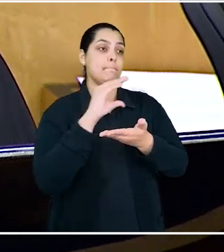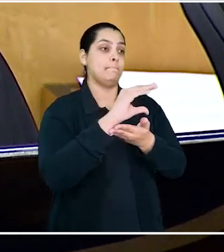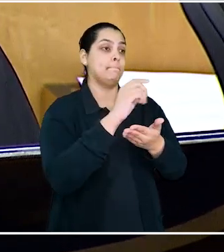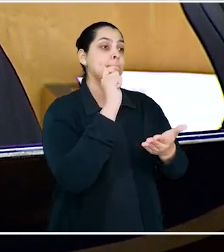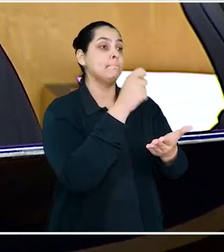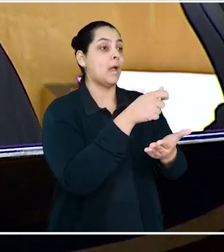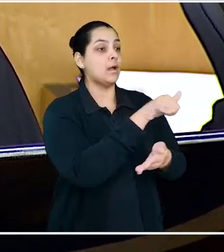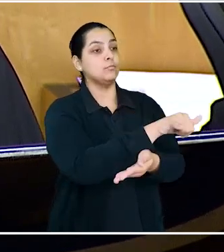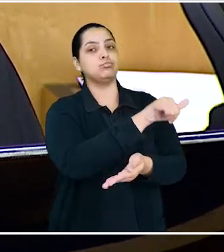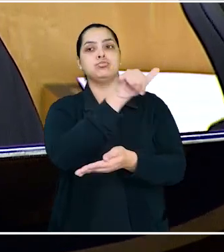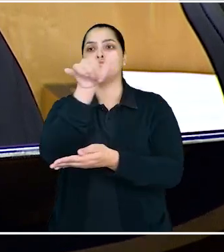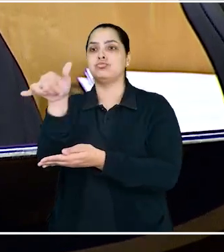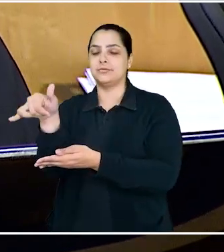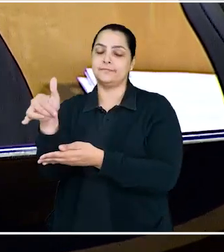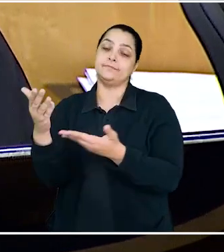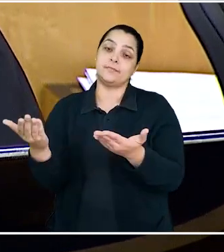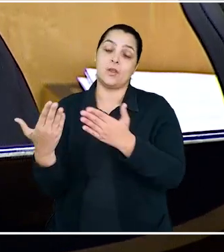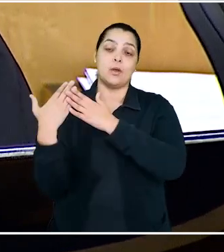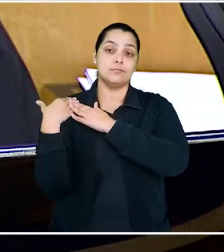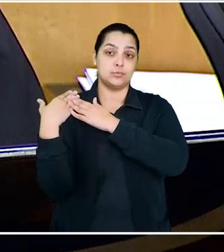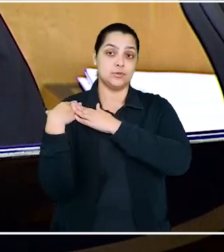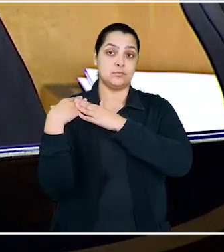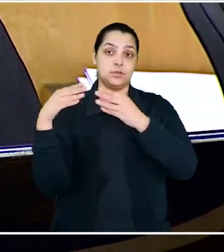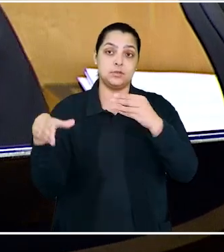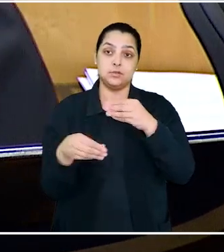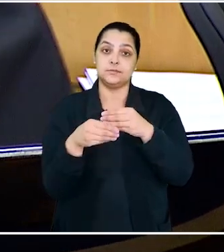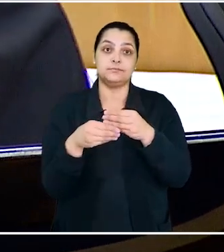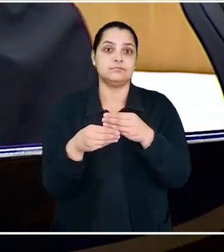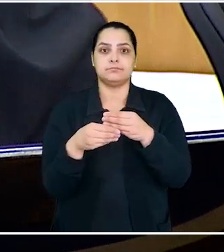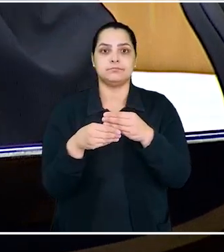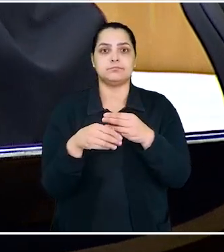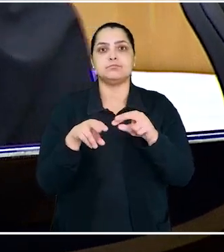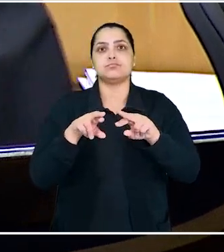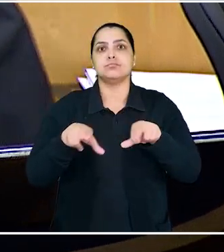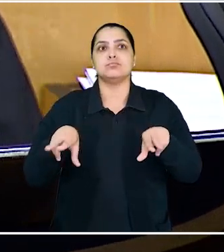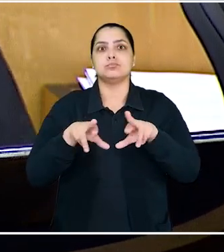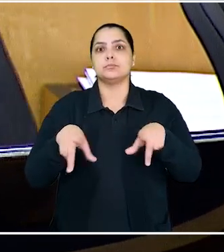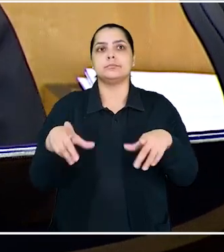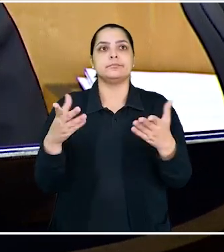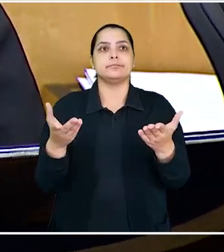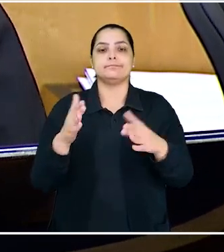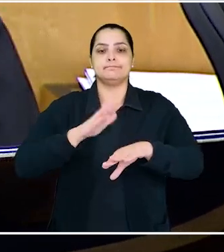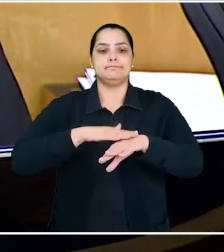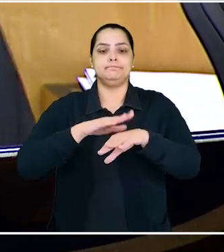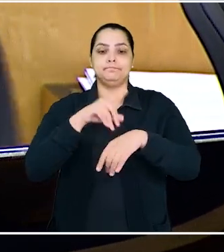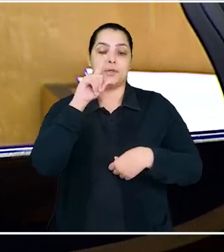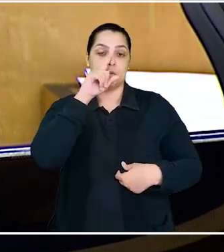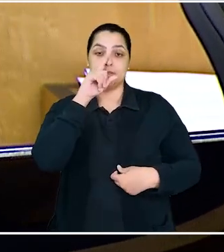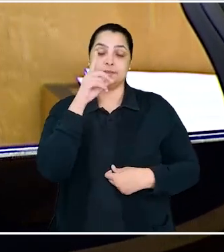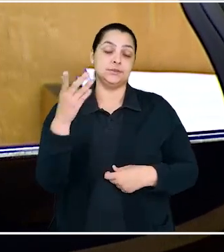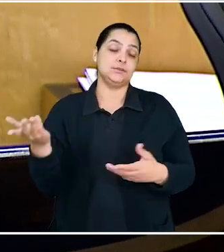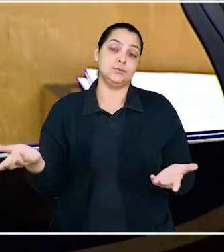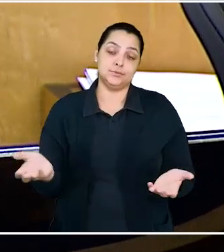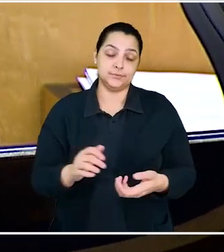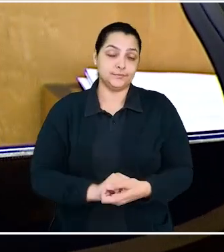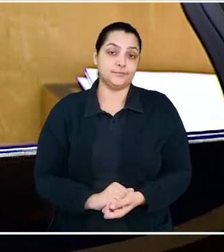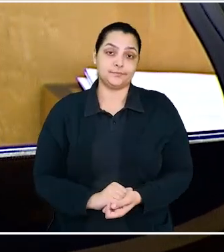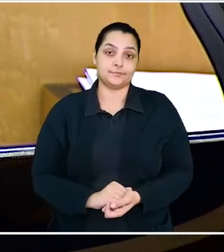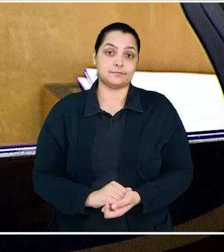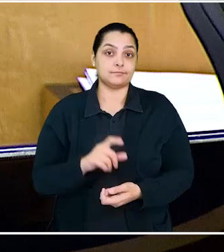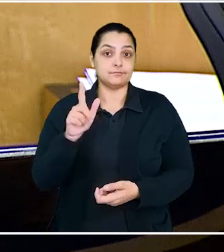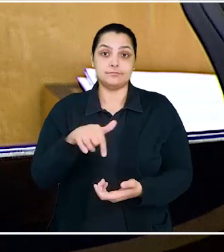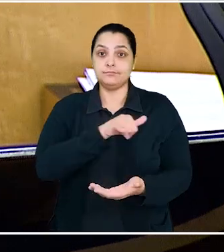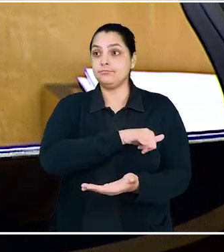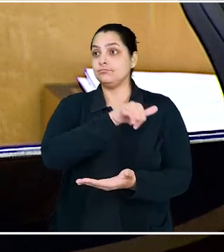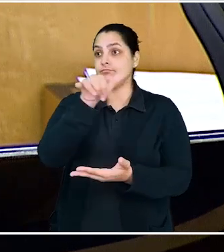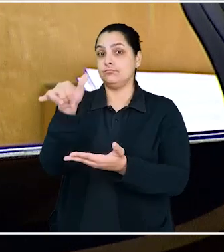aéreos. Então a responsabilidade objetiva aqui não é pelo exercício da função de risco, mas a rigor de